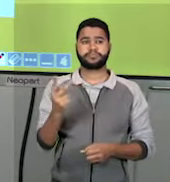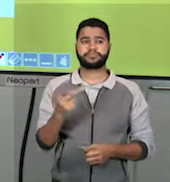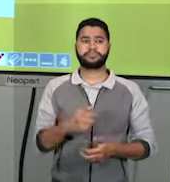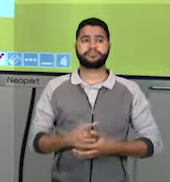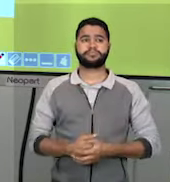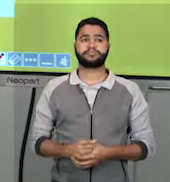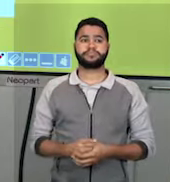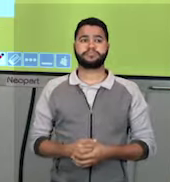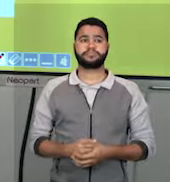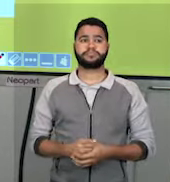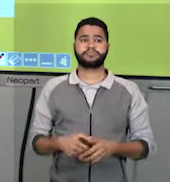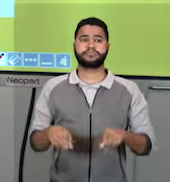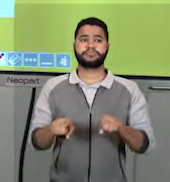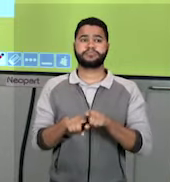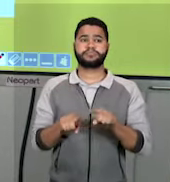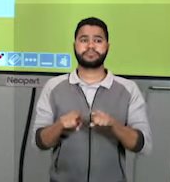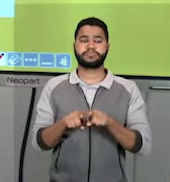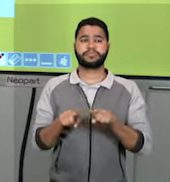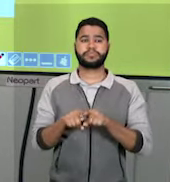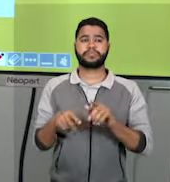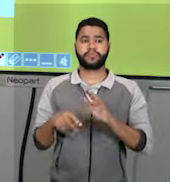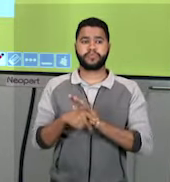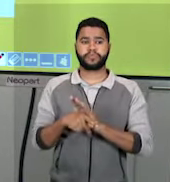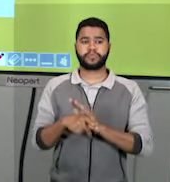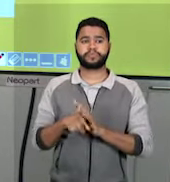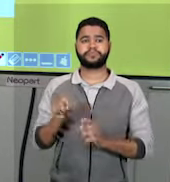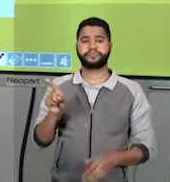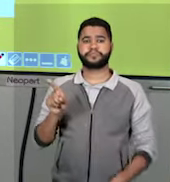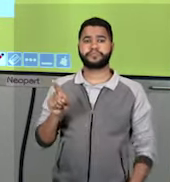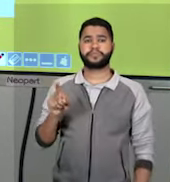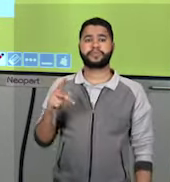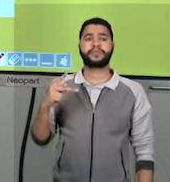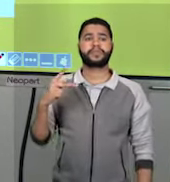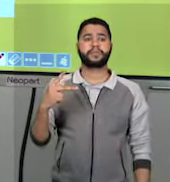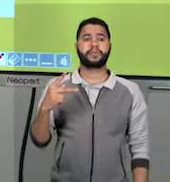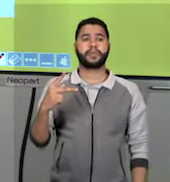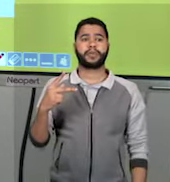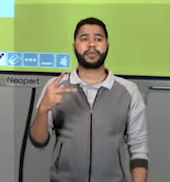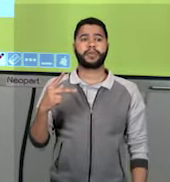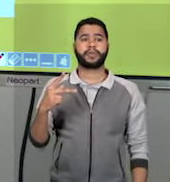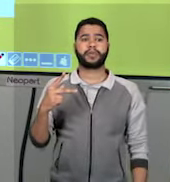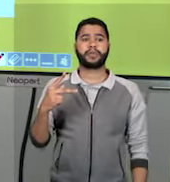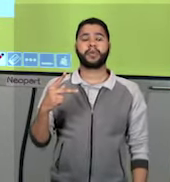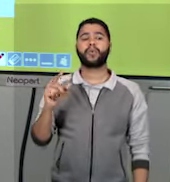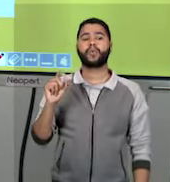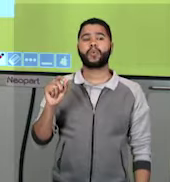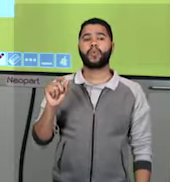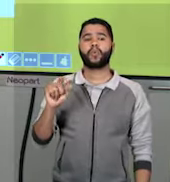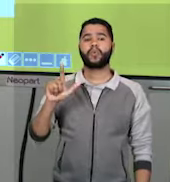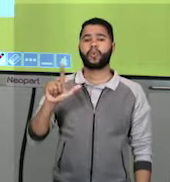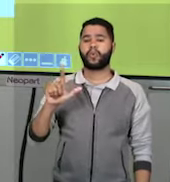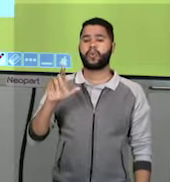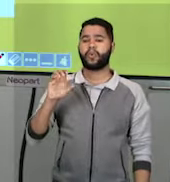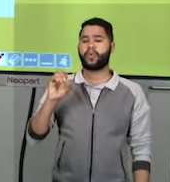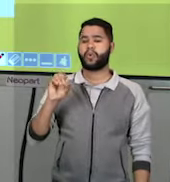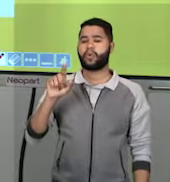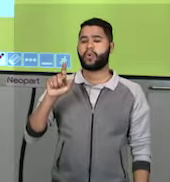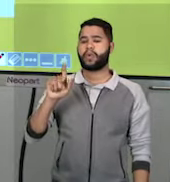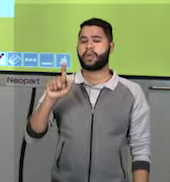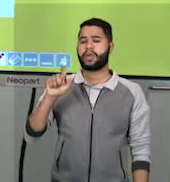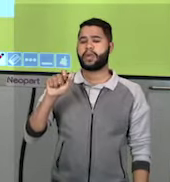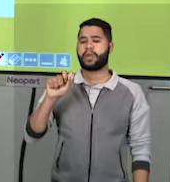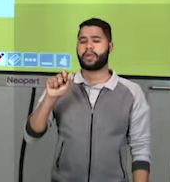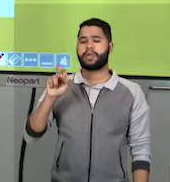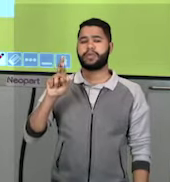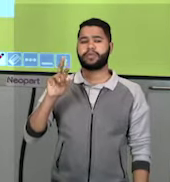logaritmo e base também da potência. E o P, no logaritmo, ele é chamado de logaritmando e